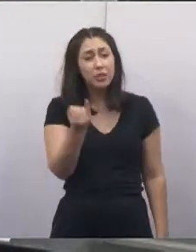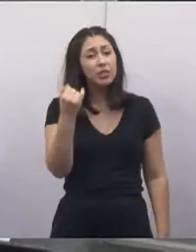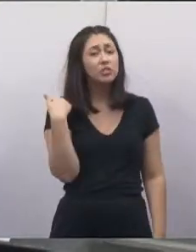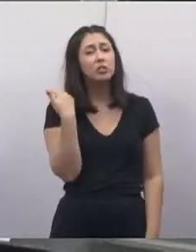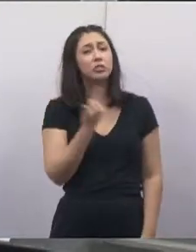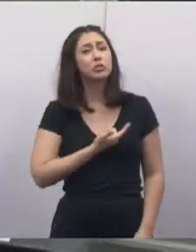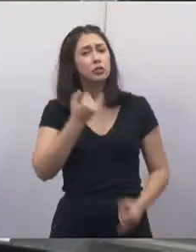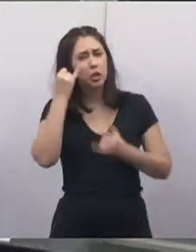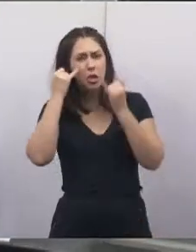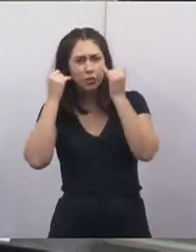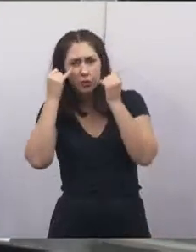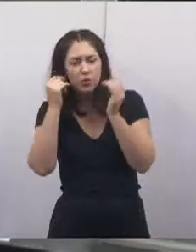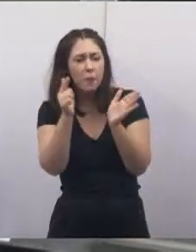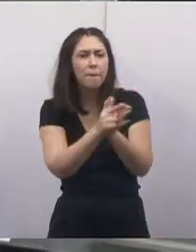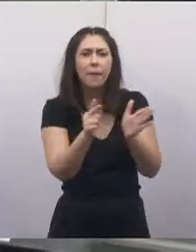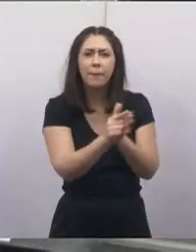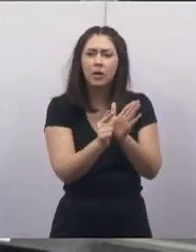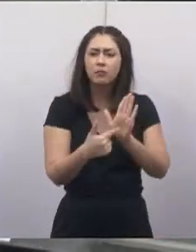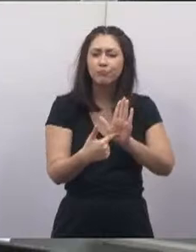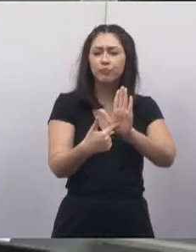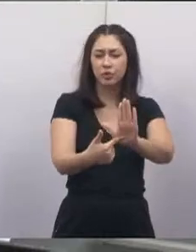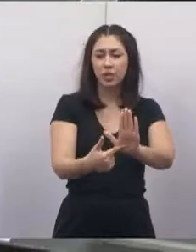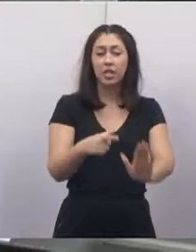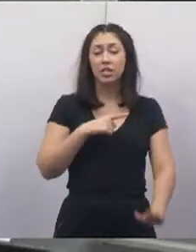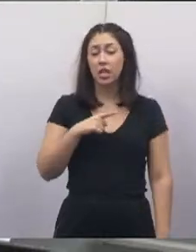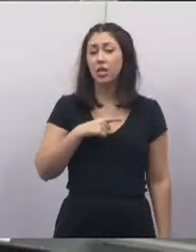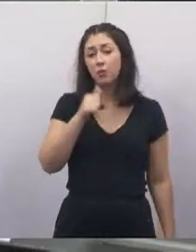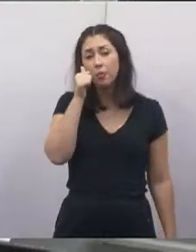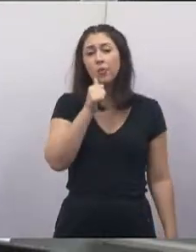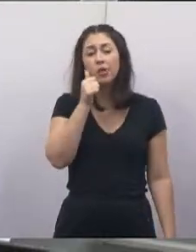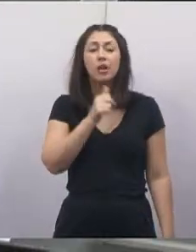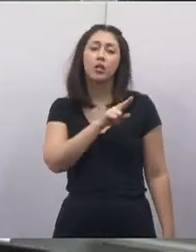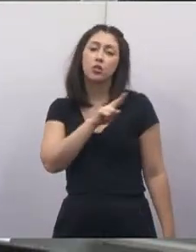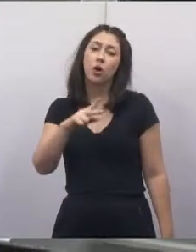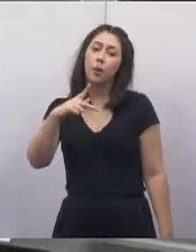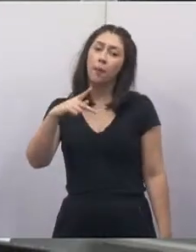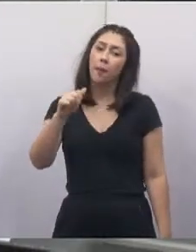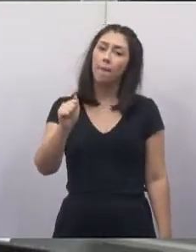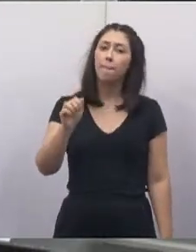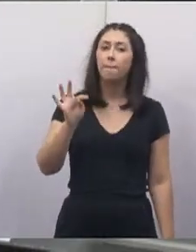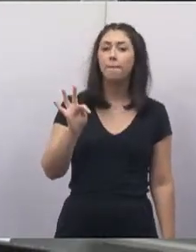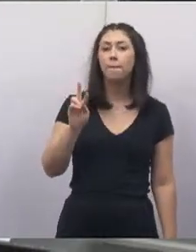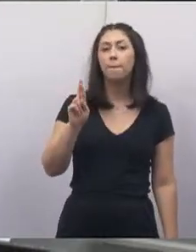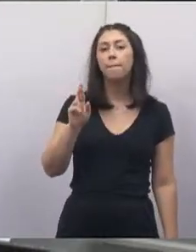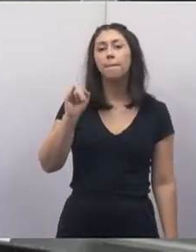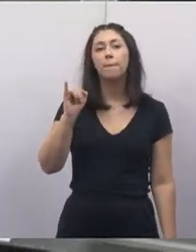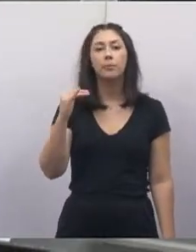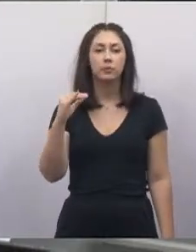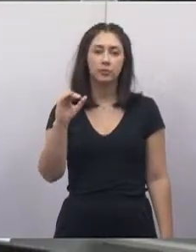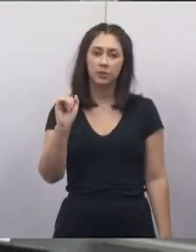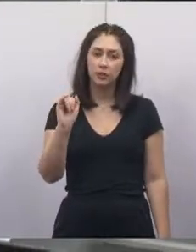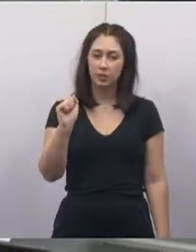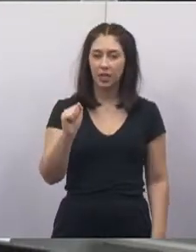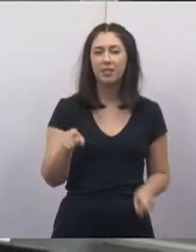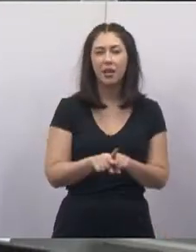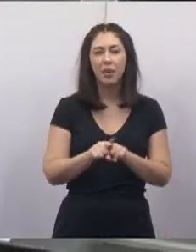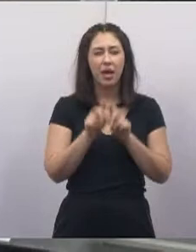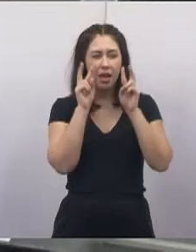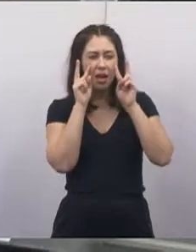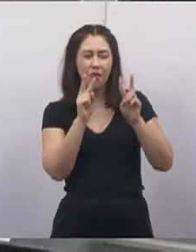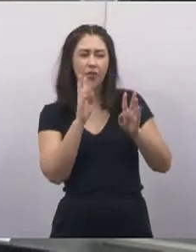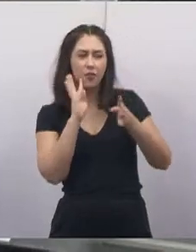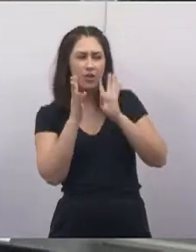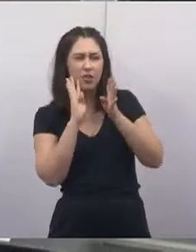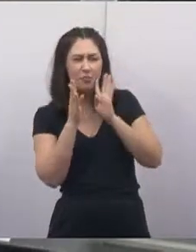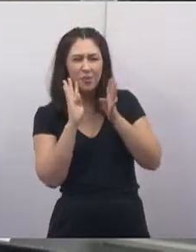papel. Então, uma munícipe, a Patrícia Fife, me procurou, vi outras postagens no Facebook,